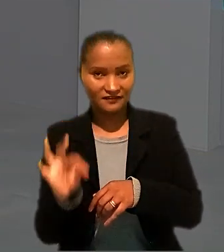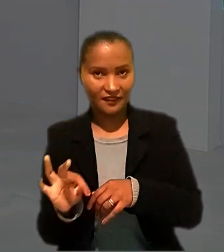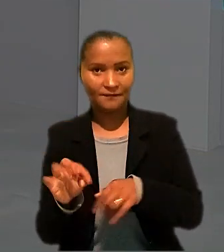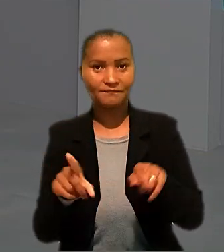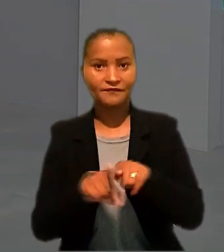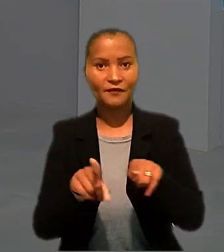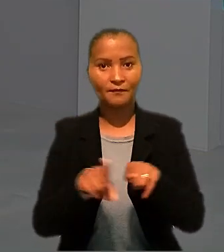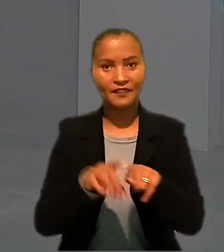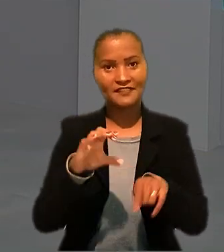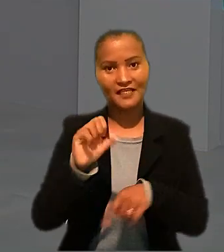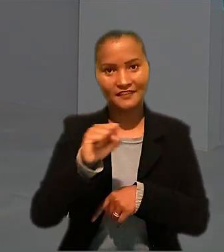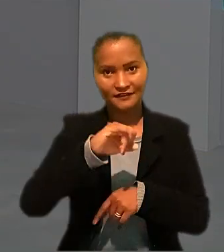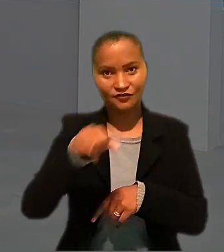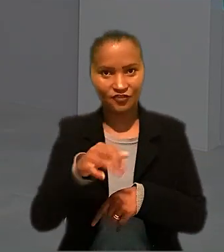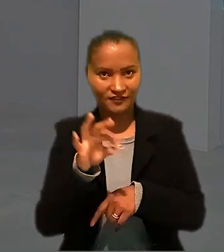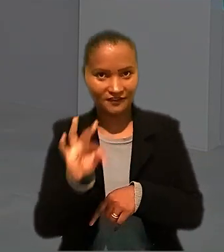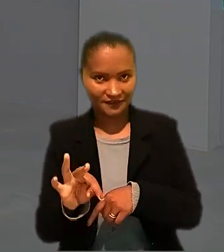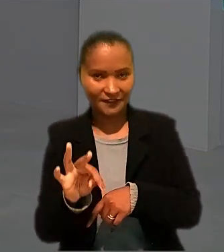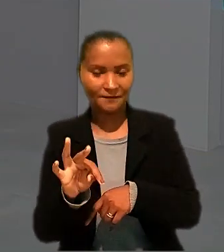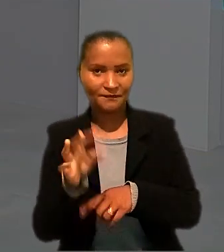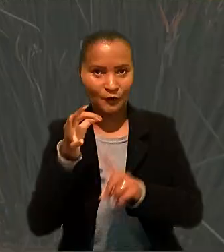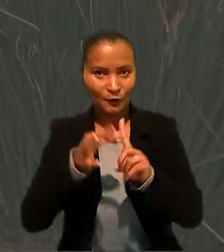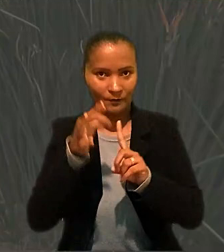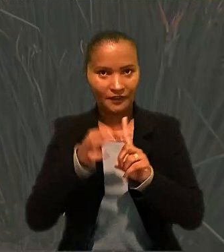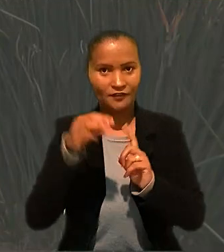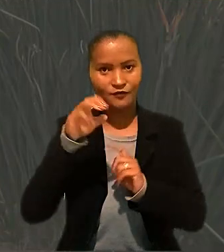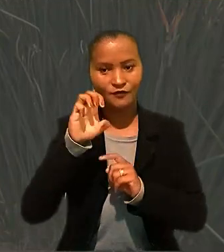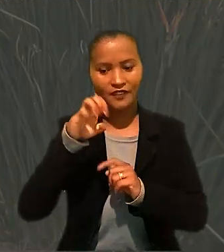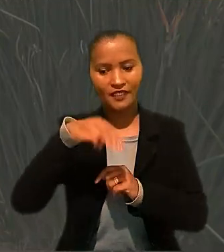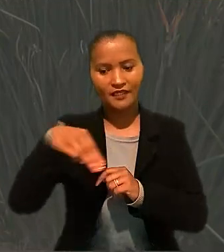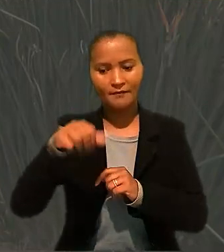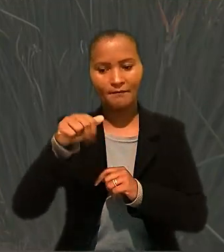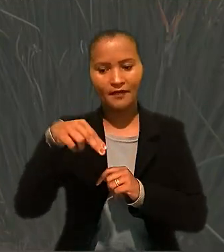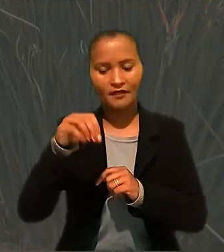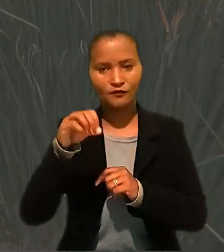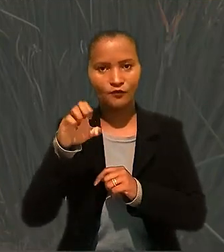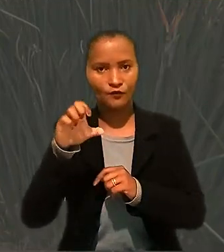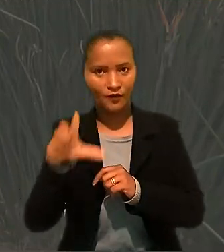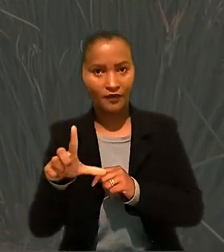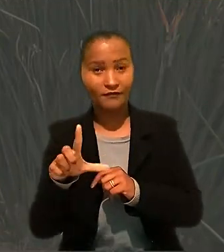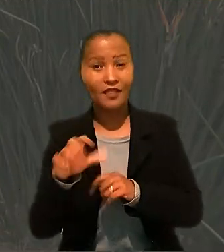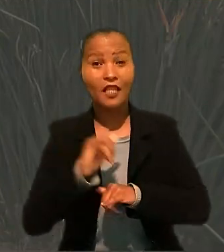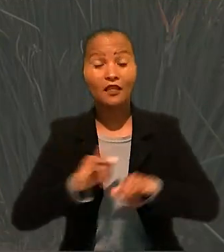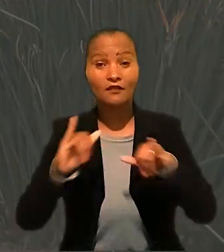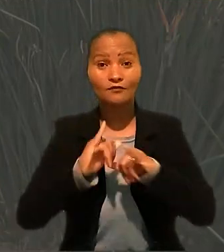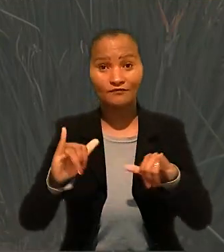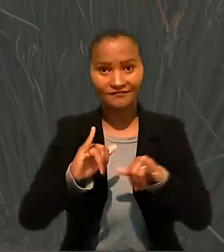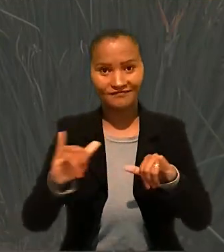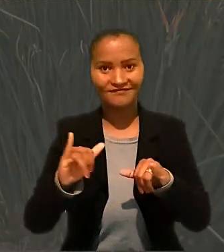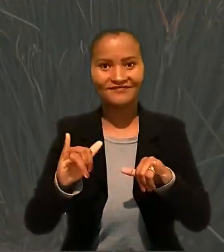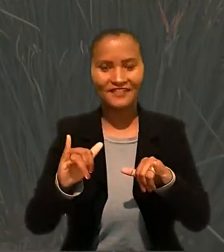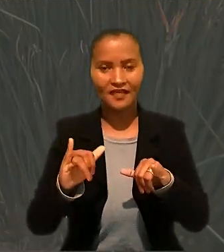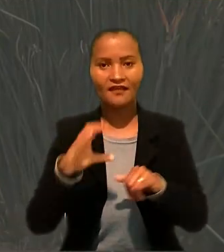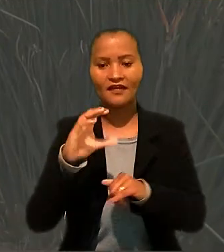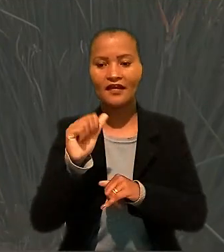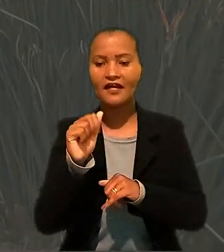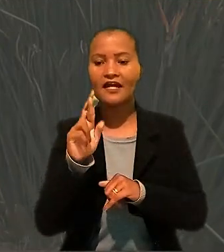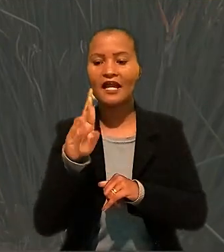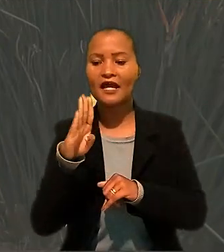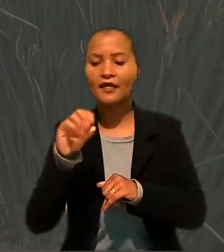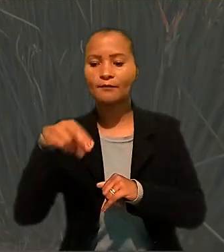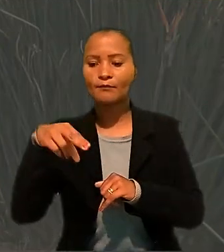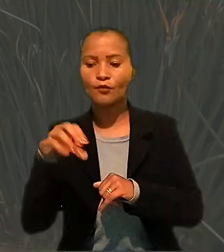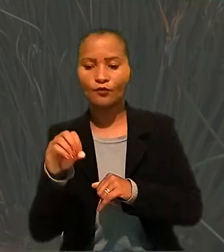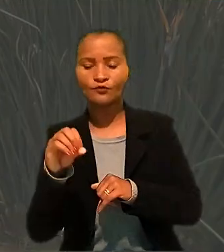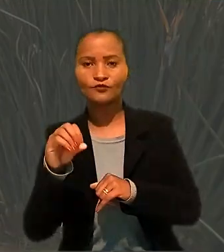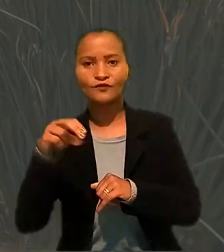do Trabalho e do Conselho Superior da Justiça do Trabalho, ministro Emanuel Pereira, lançou o programa Carbono Neutro,